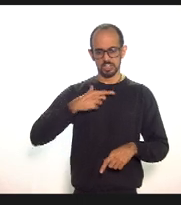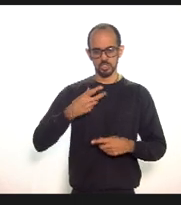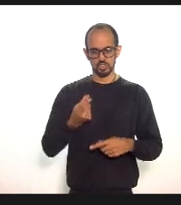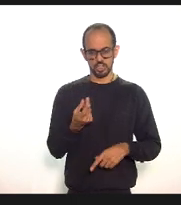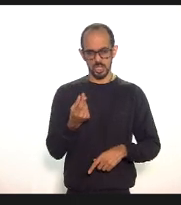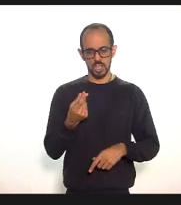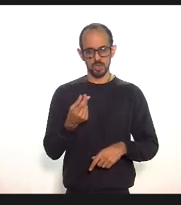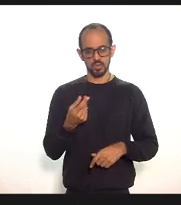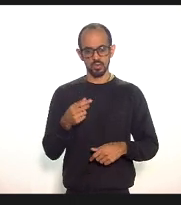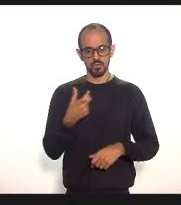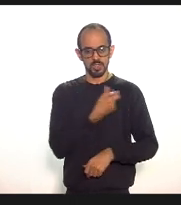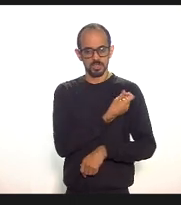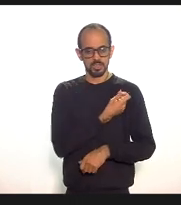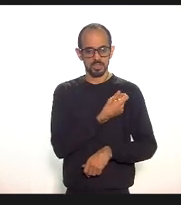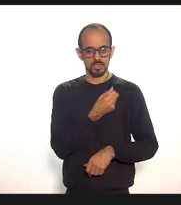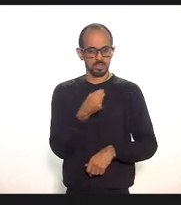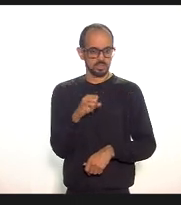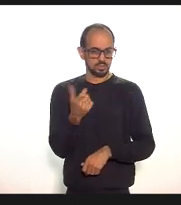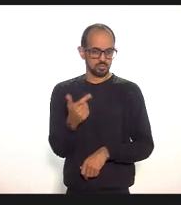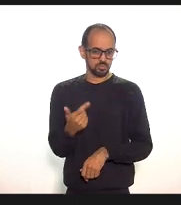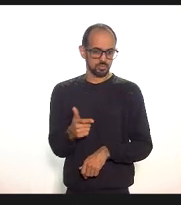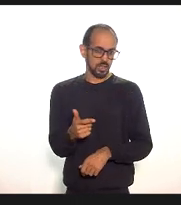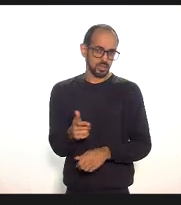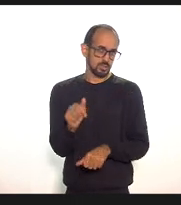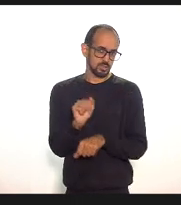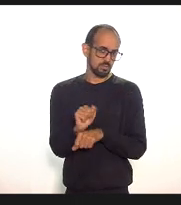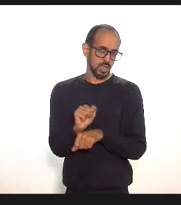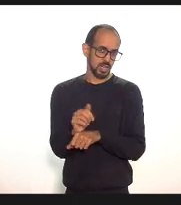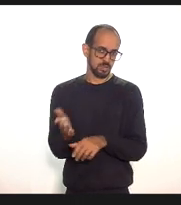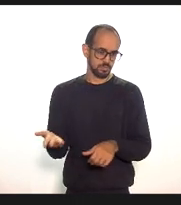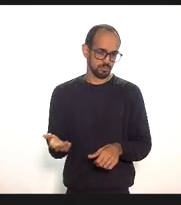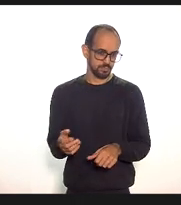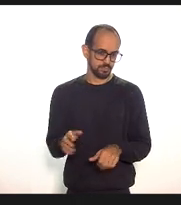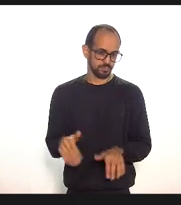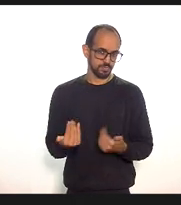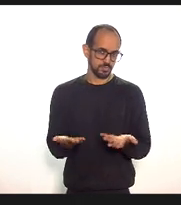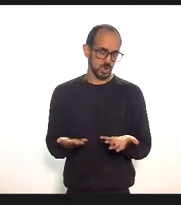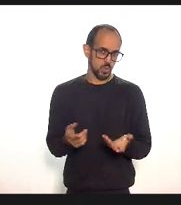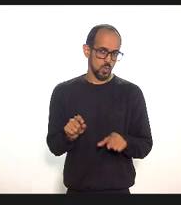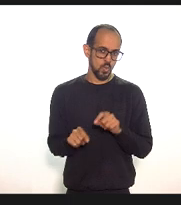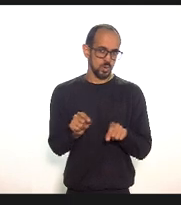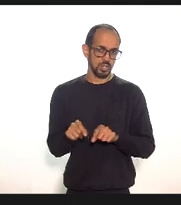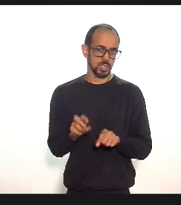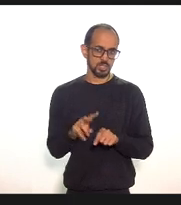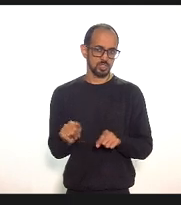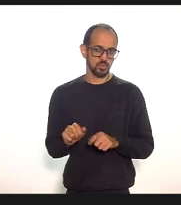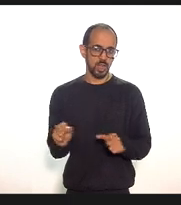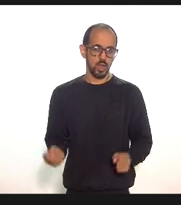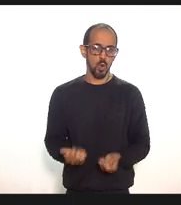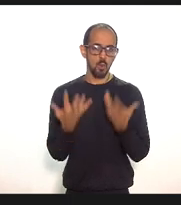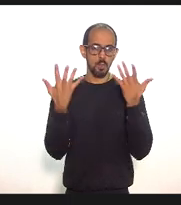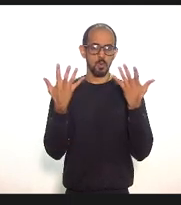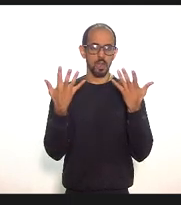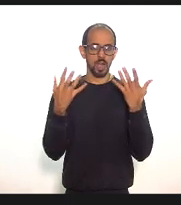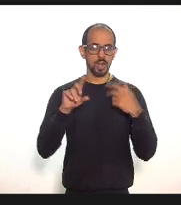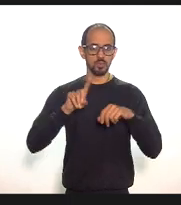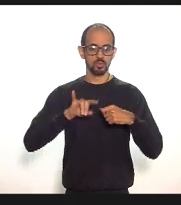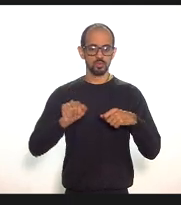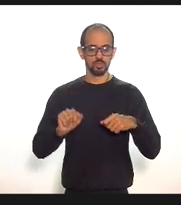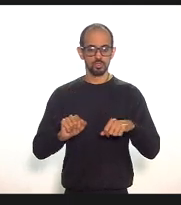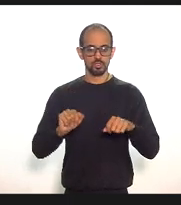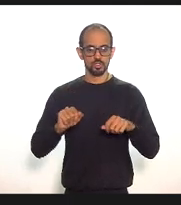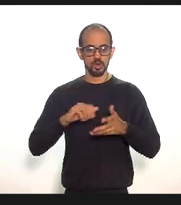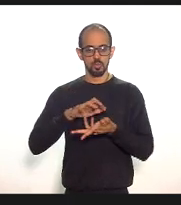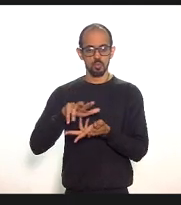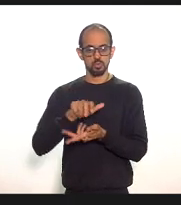Lucinha. Então, o que, que nós vamos comemorar no Dia Mundial da Saúde?